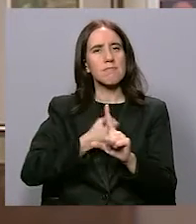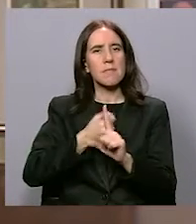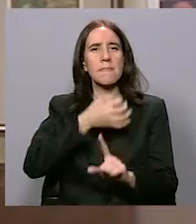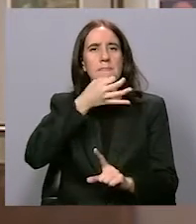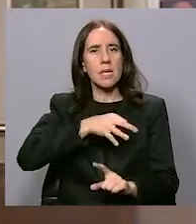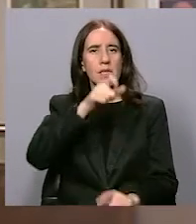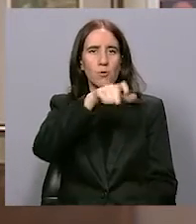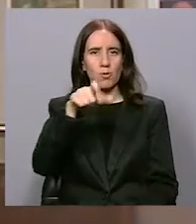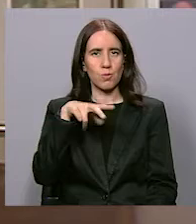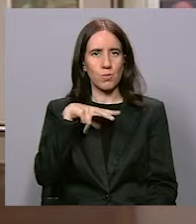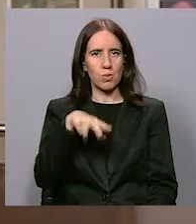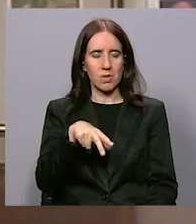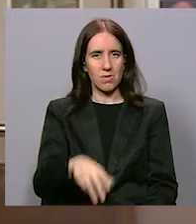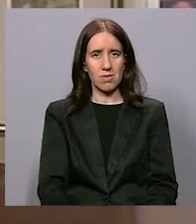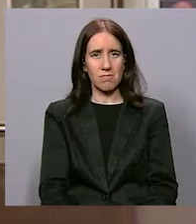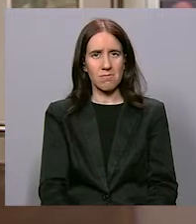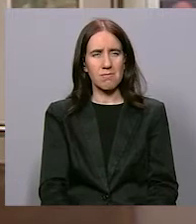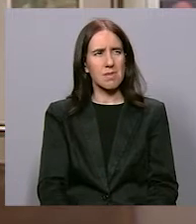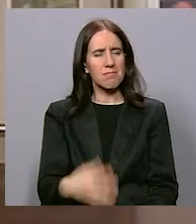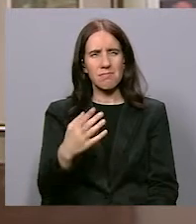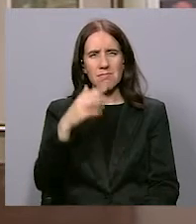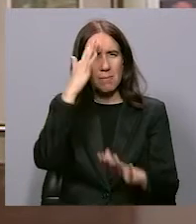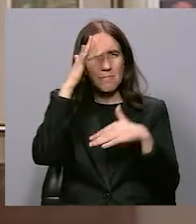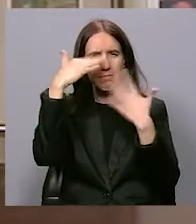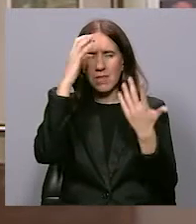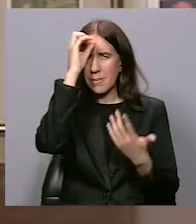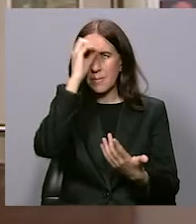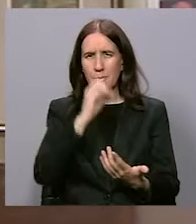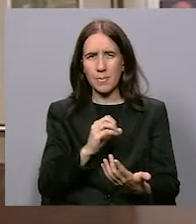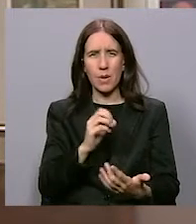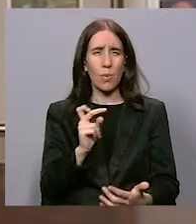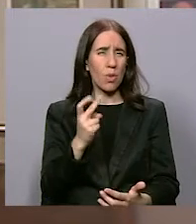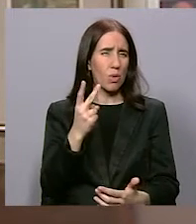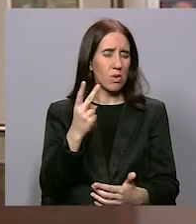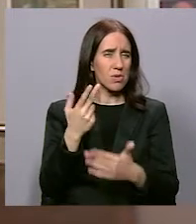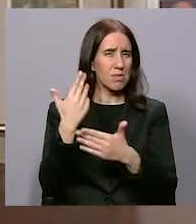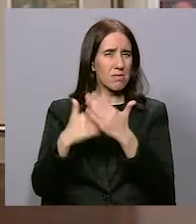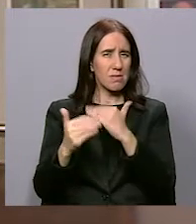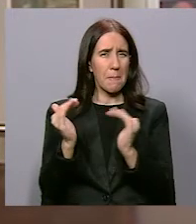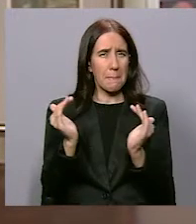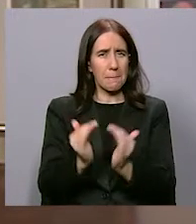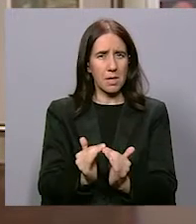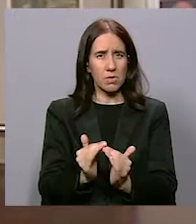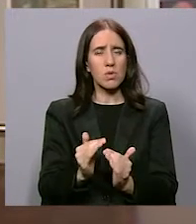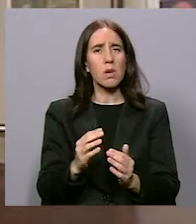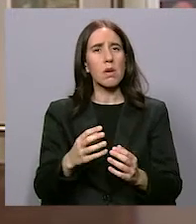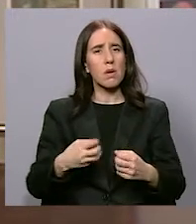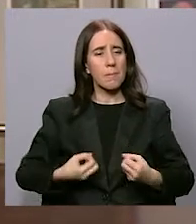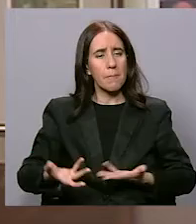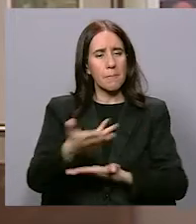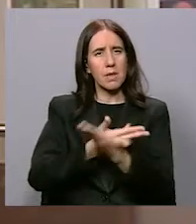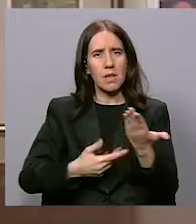de português ninguém imaginaria há menos de dois anos poder